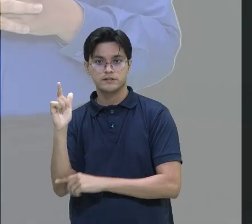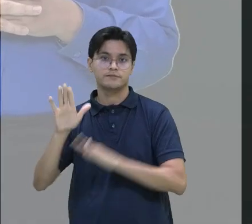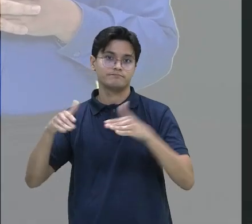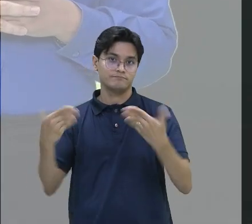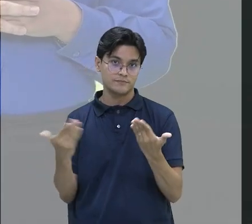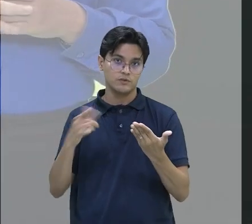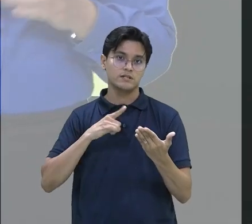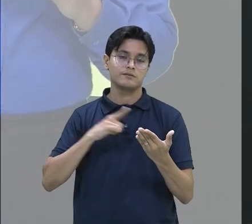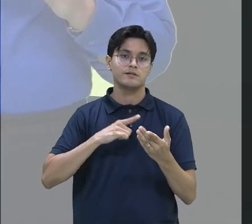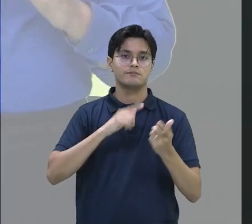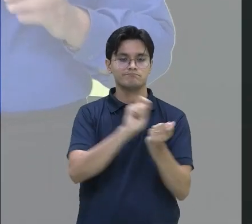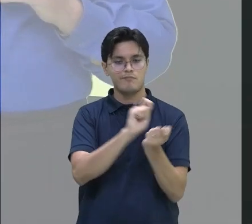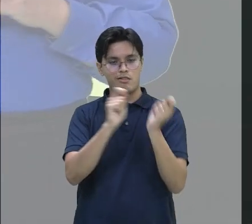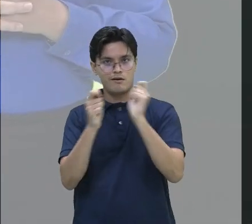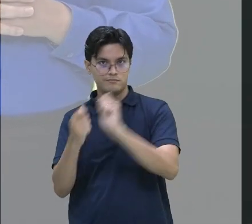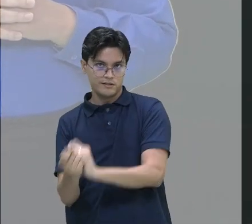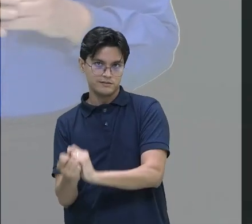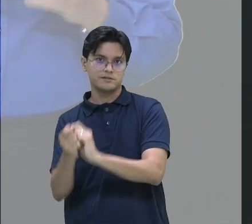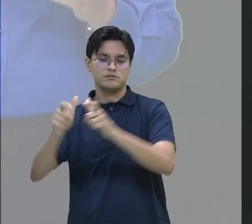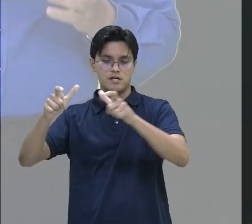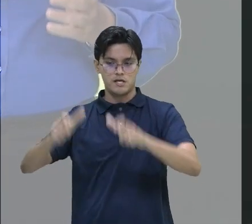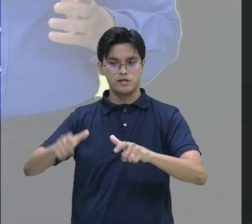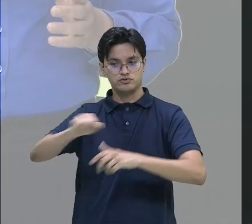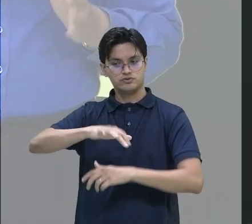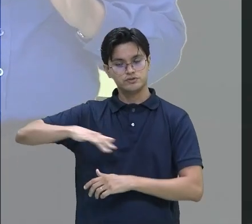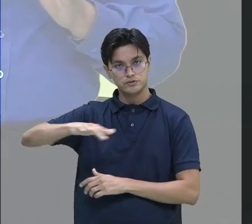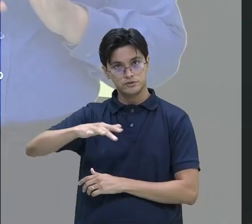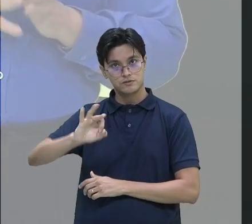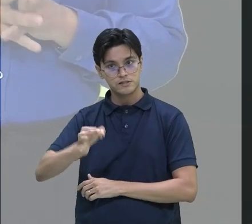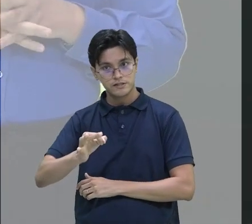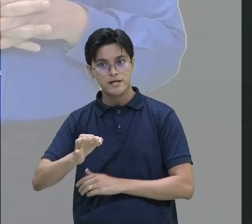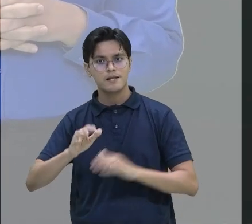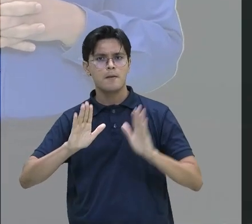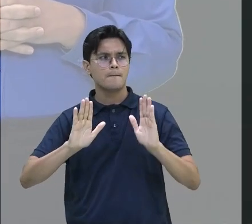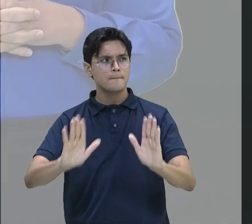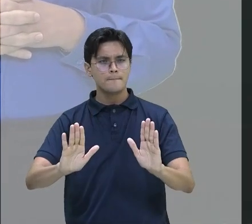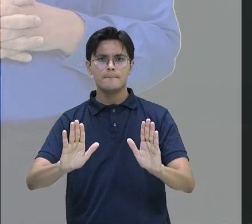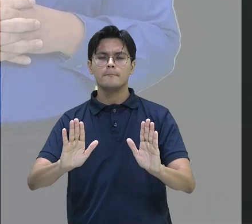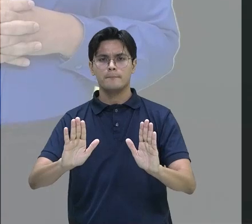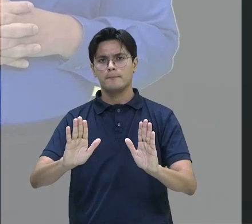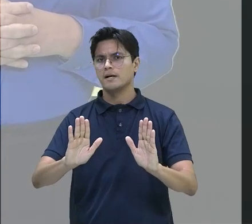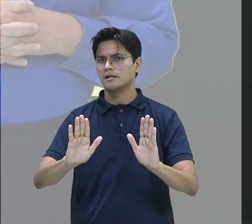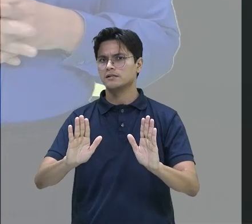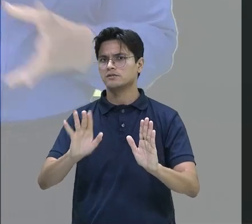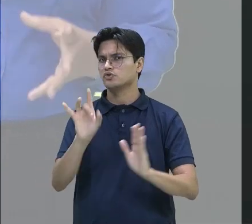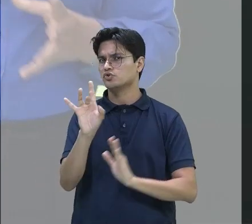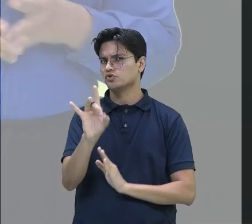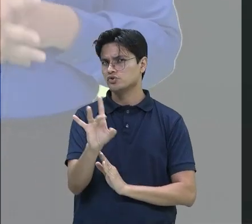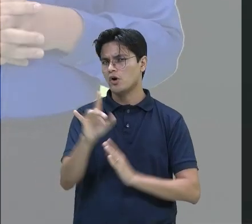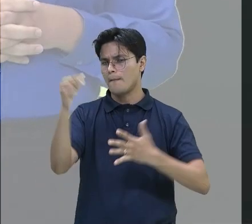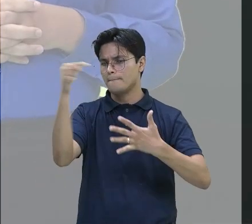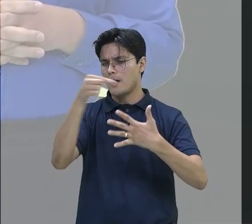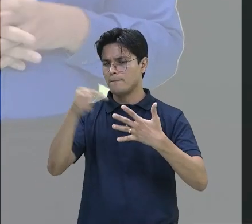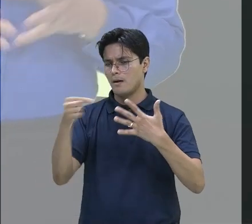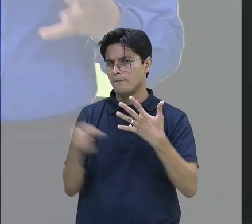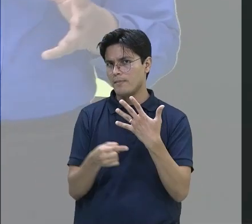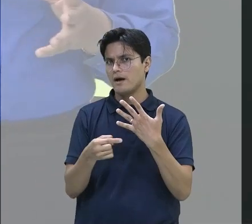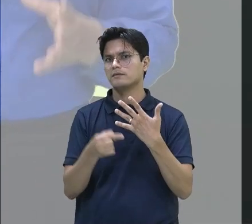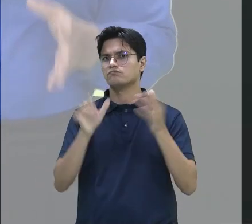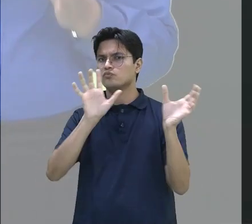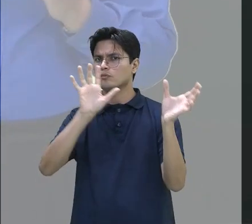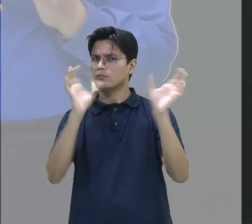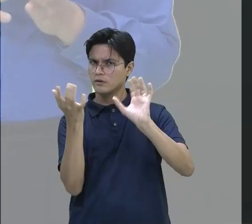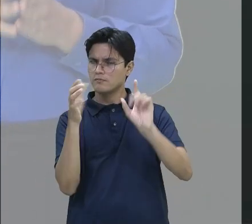ali disposta. Contudo, não são apenas os elementos climáticos que influenciam o clima.